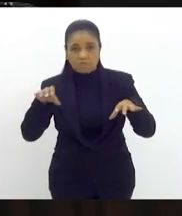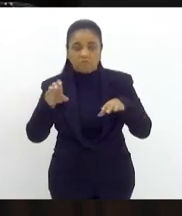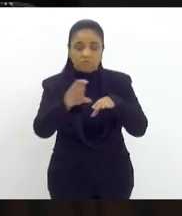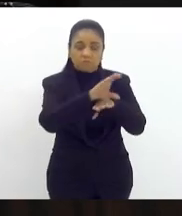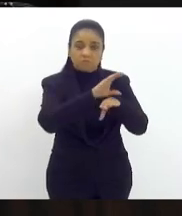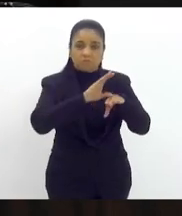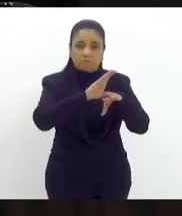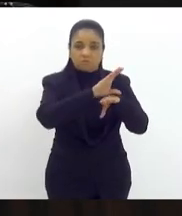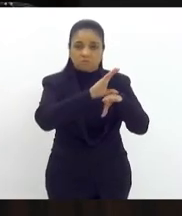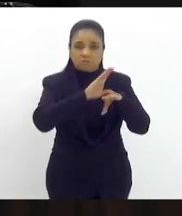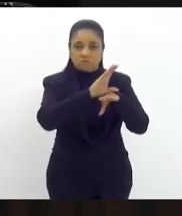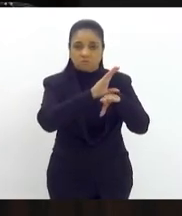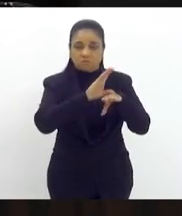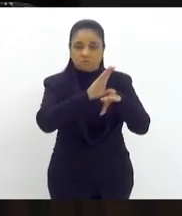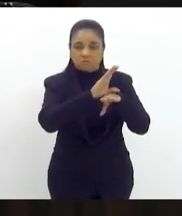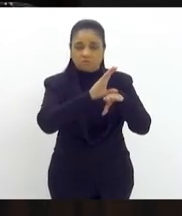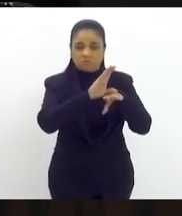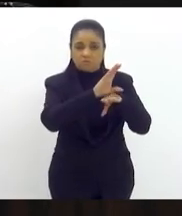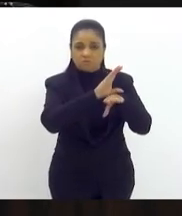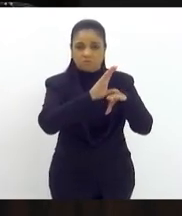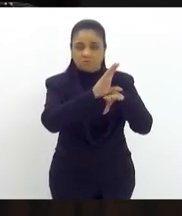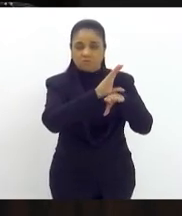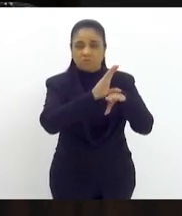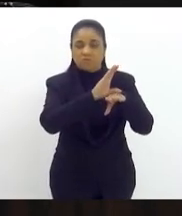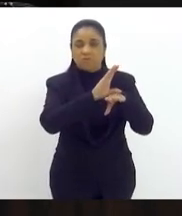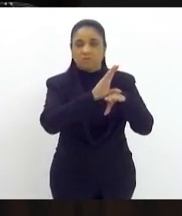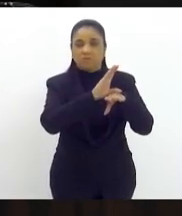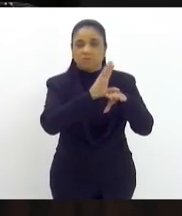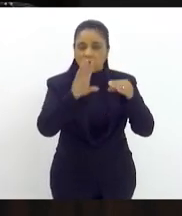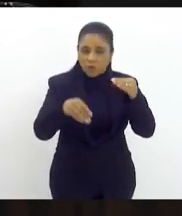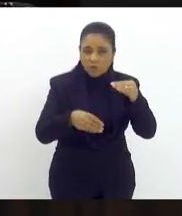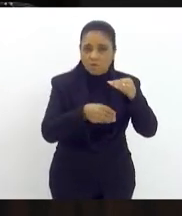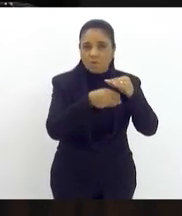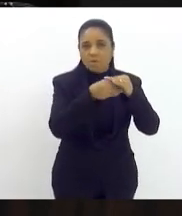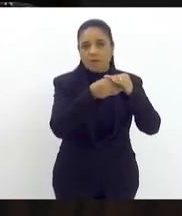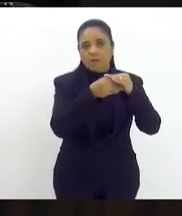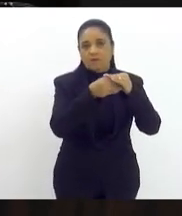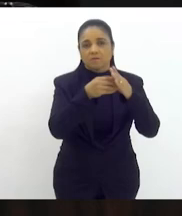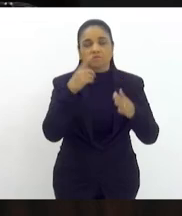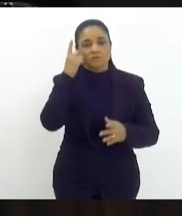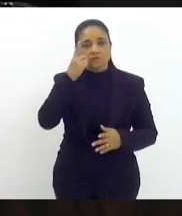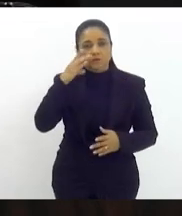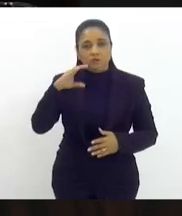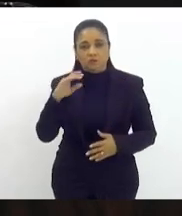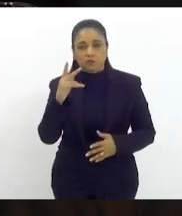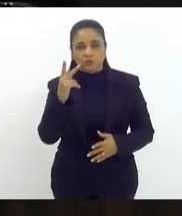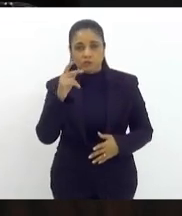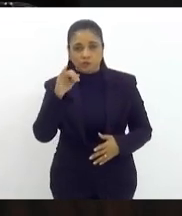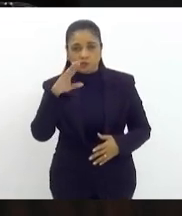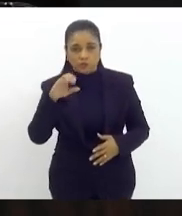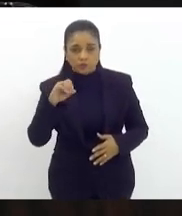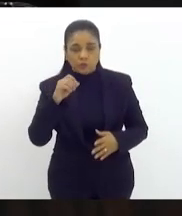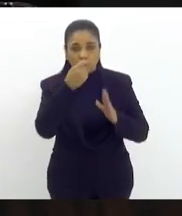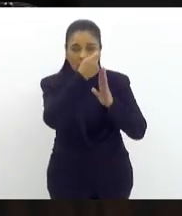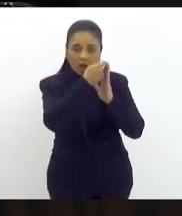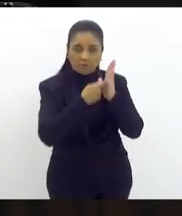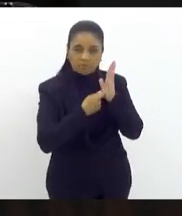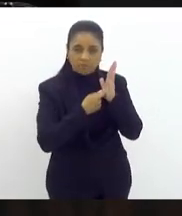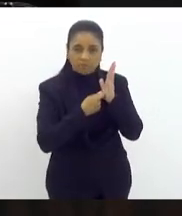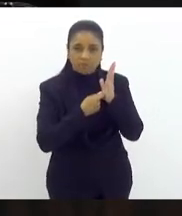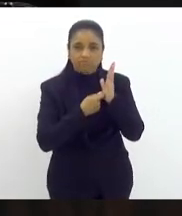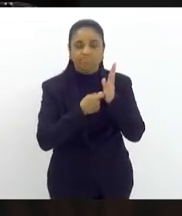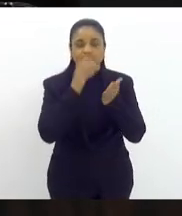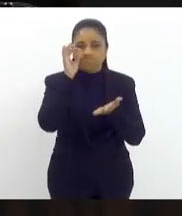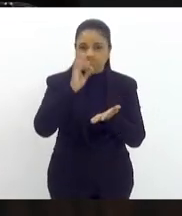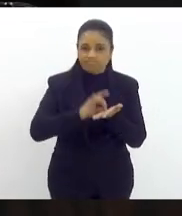Constitucionalidade, com emenda do deputado Chico Machado, relator original,